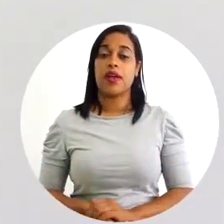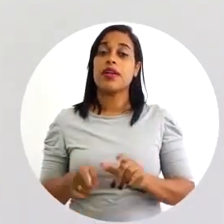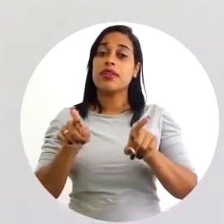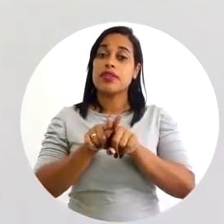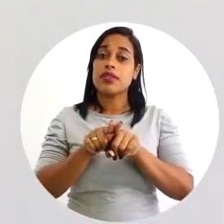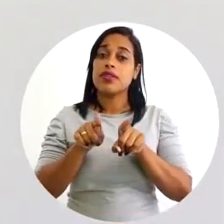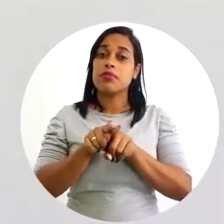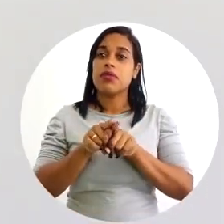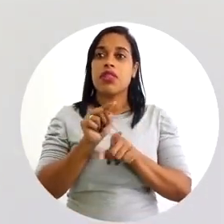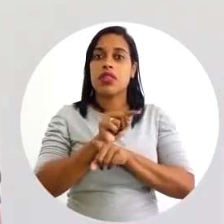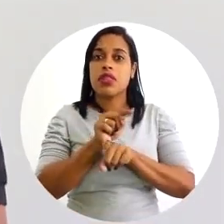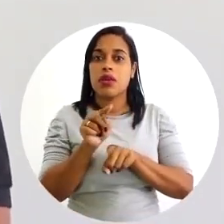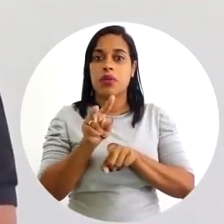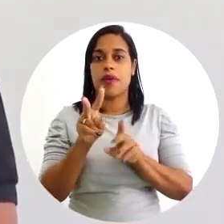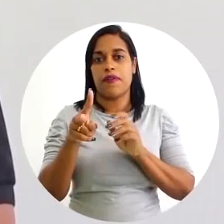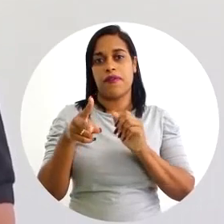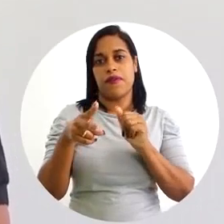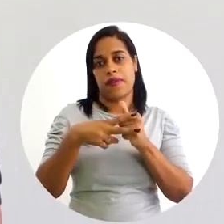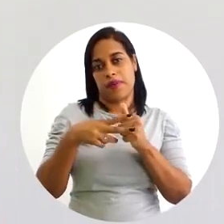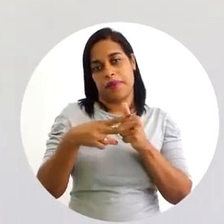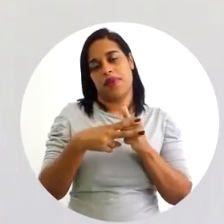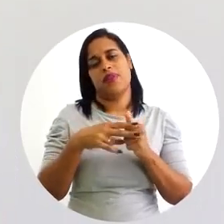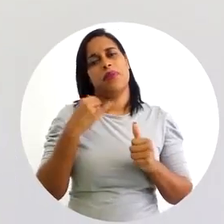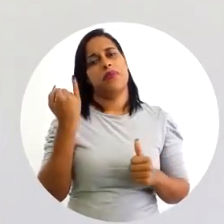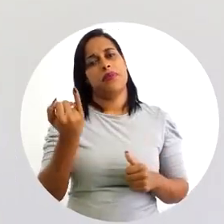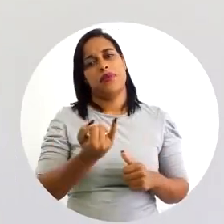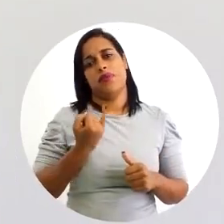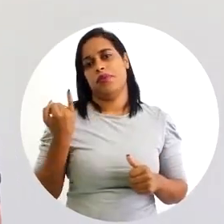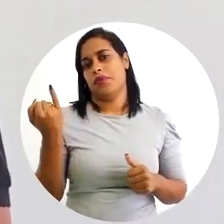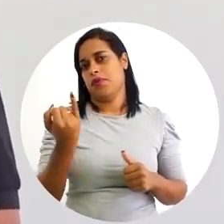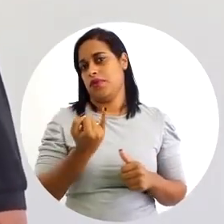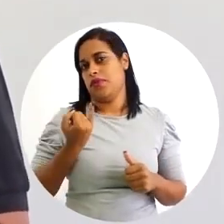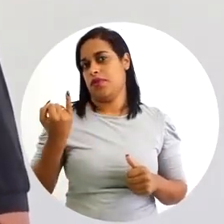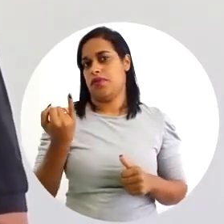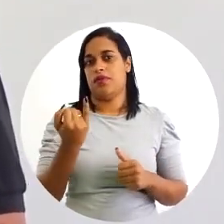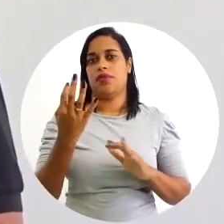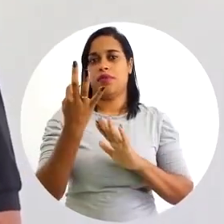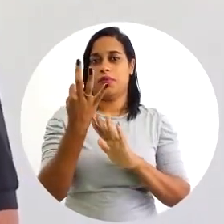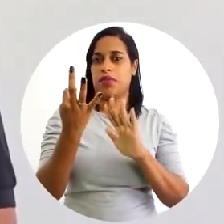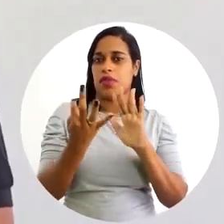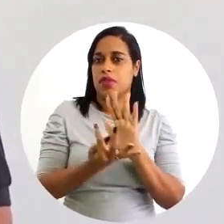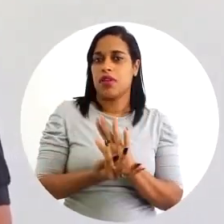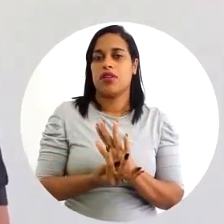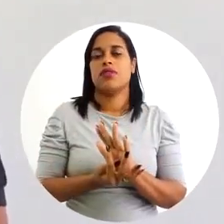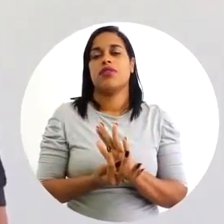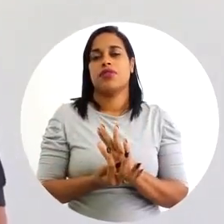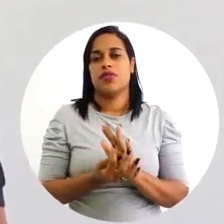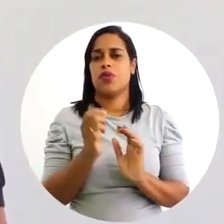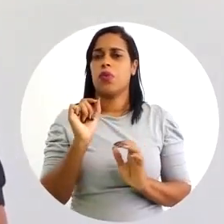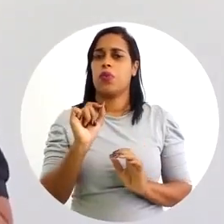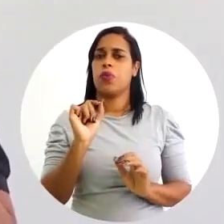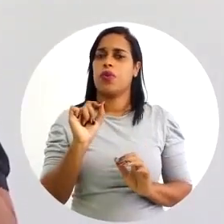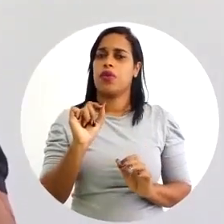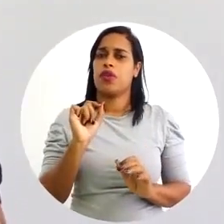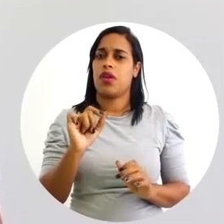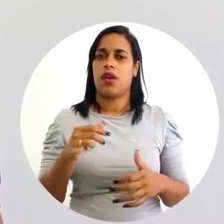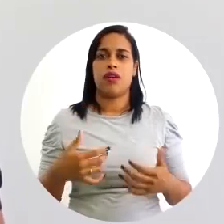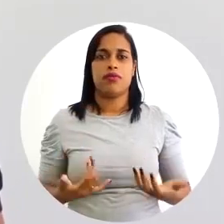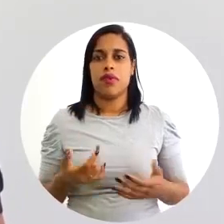Elementos não verbais. Isso é importantíssimo para um texto, que o que seria? Você